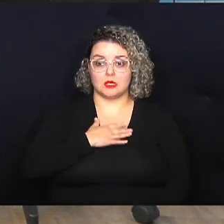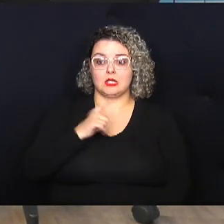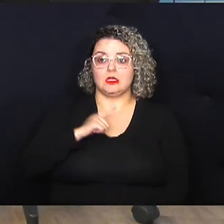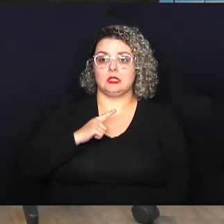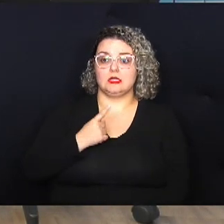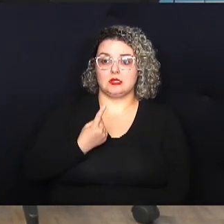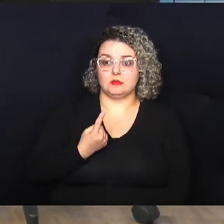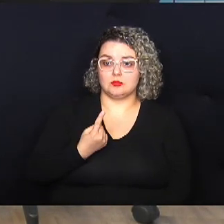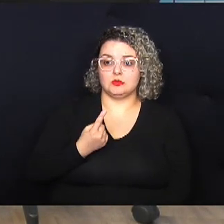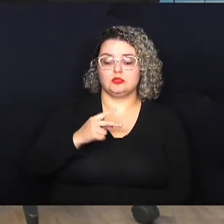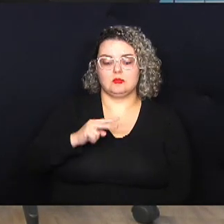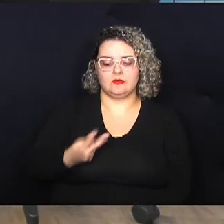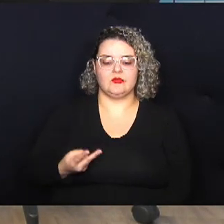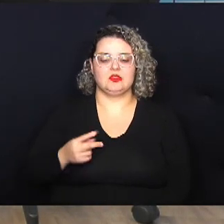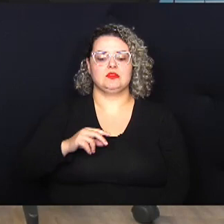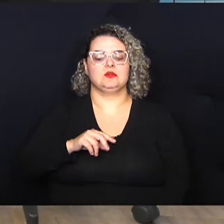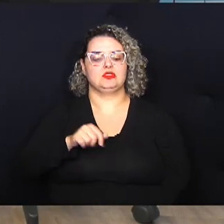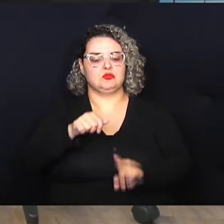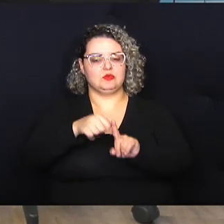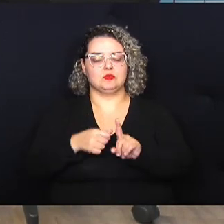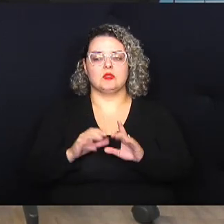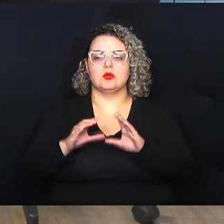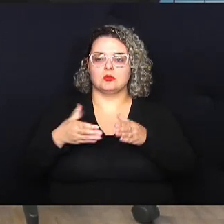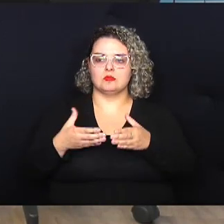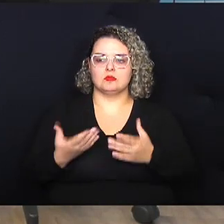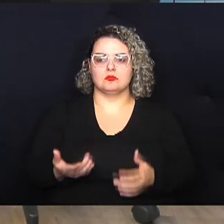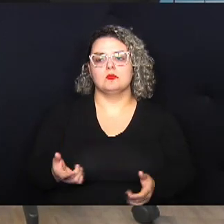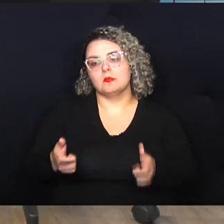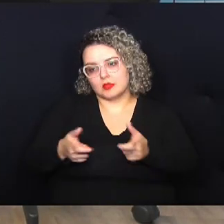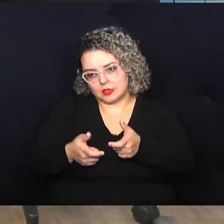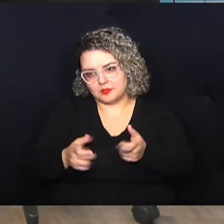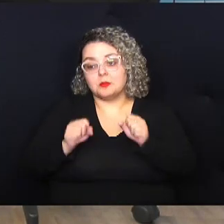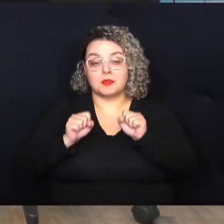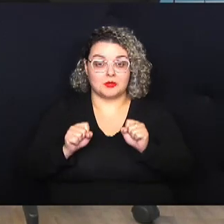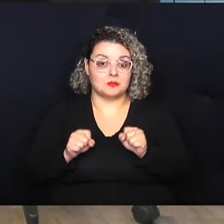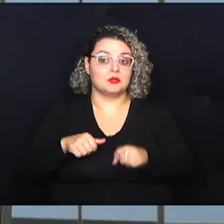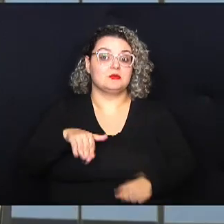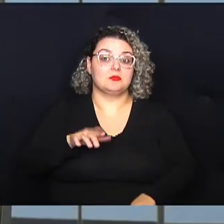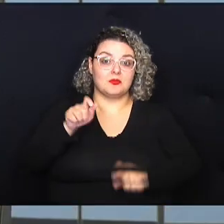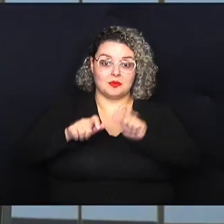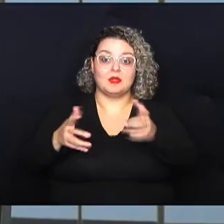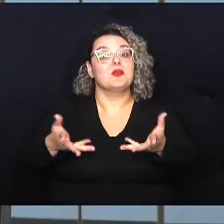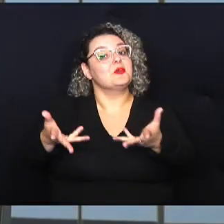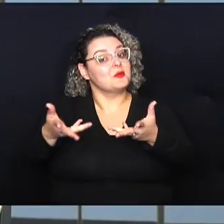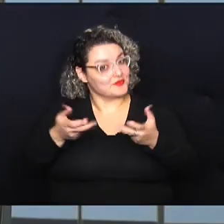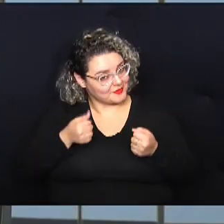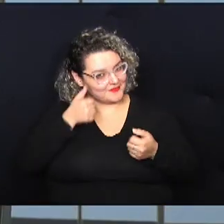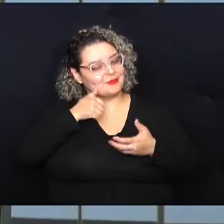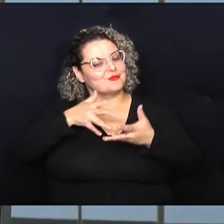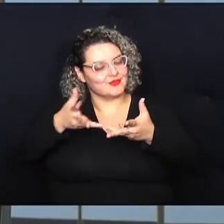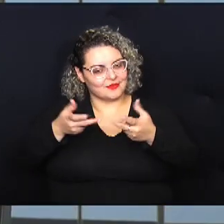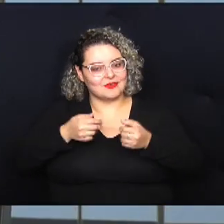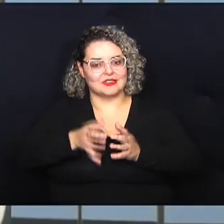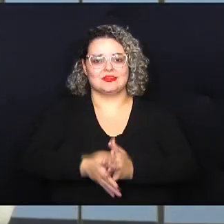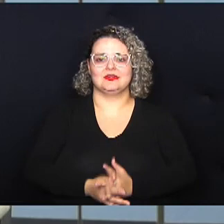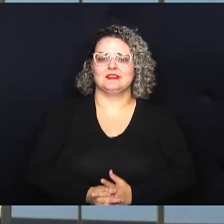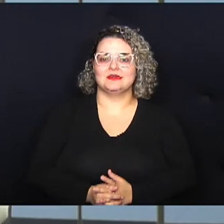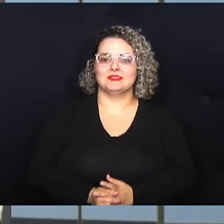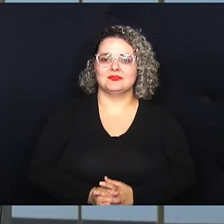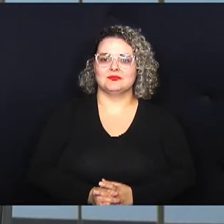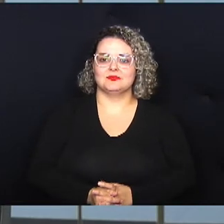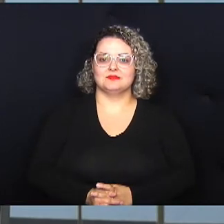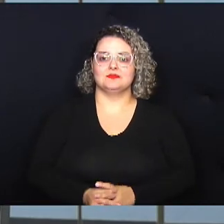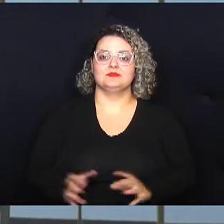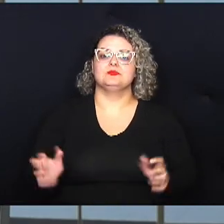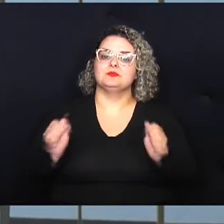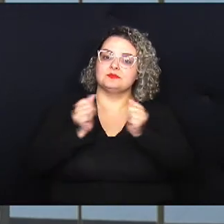vez por mês. Esse grupo é um grupo pequeno, mas né, pode ser mais mulheres. Vocês estão convidadas, tá? E a gente reúne,